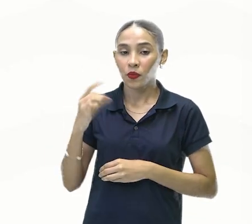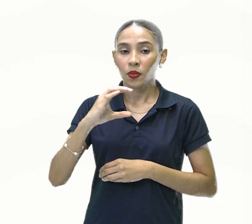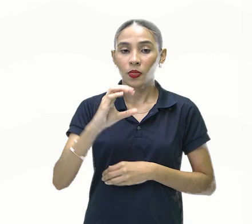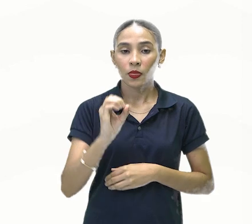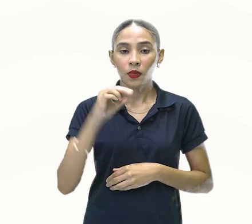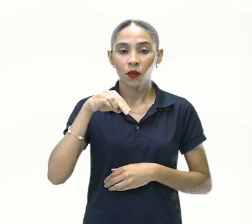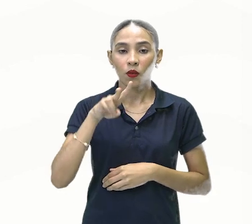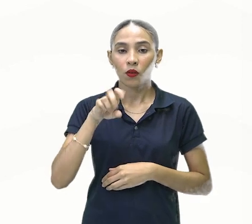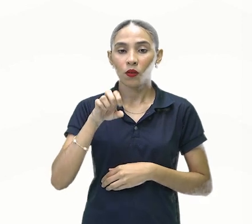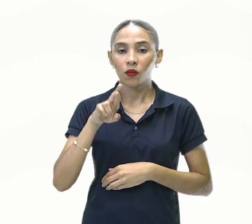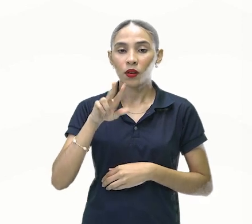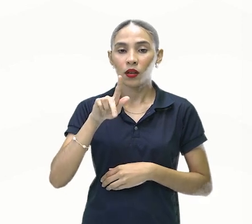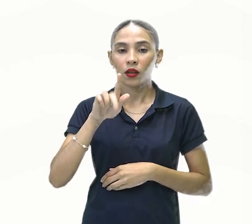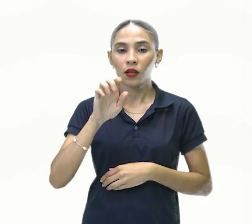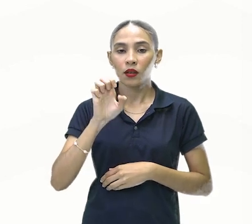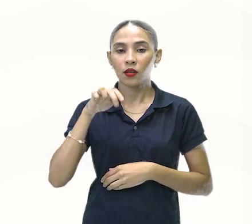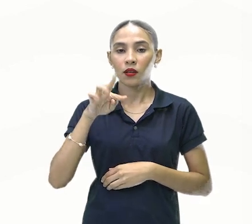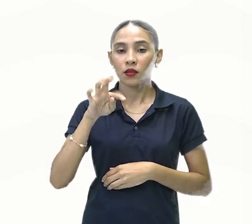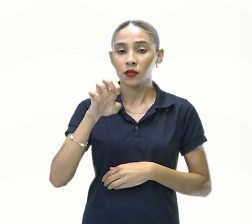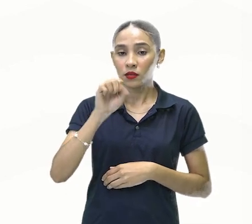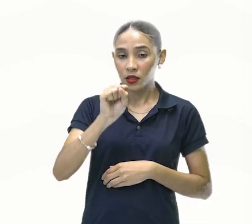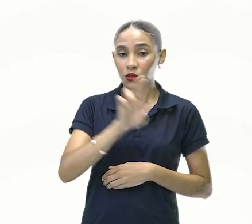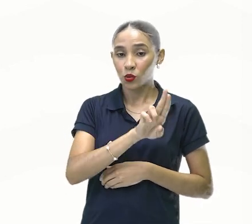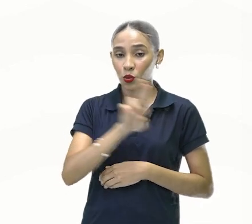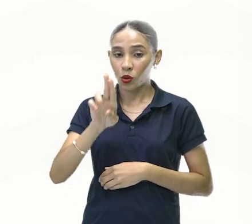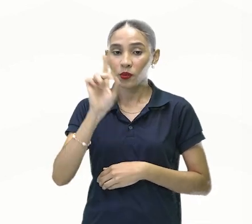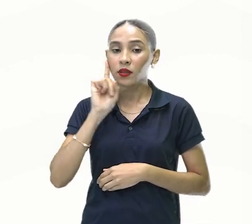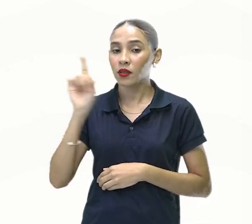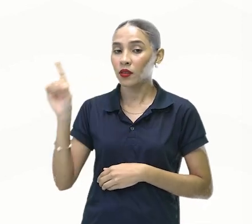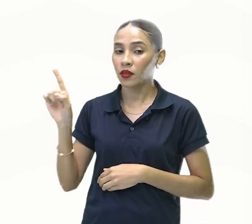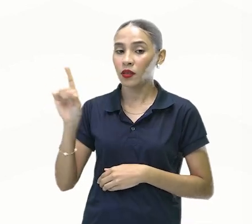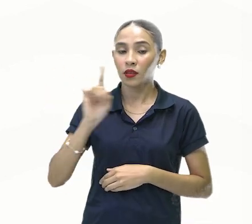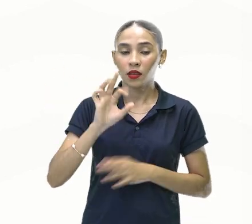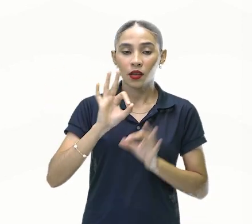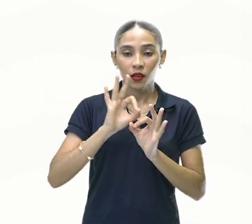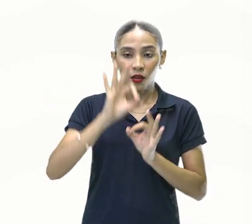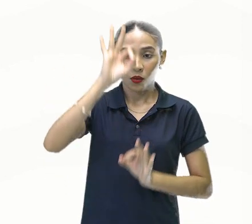lentes convergentes, olha só as setinhas para onde apontam.